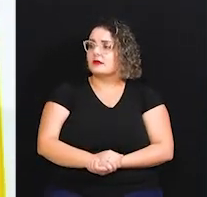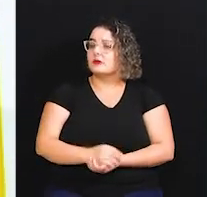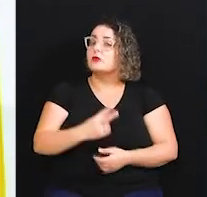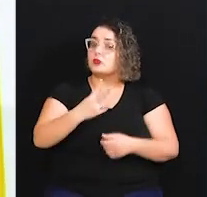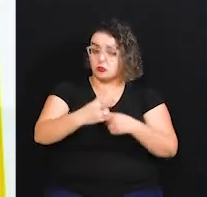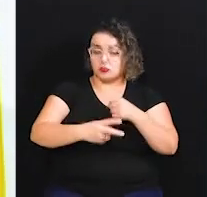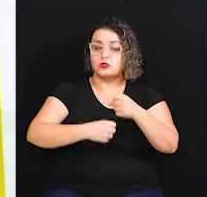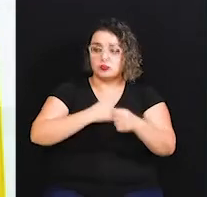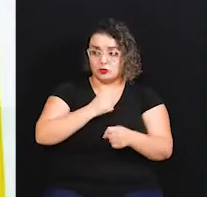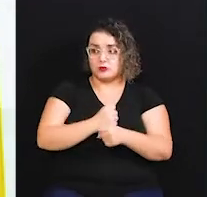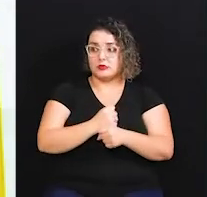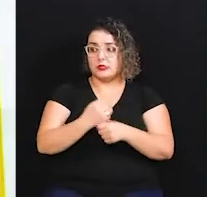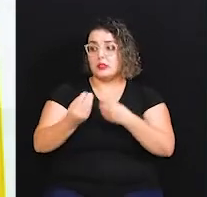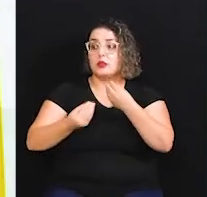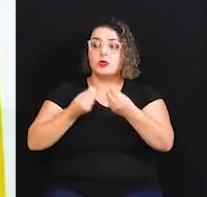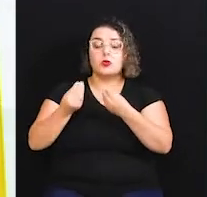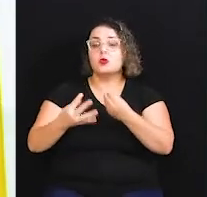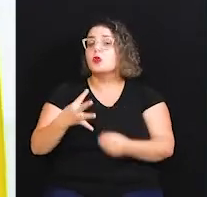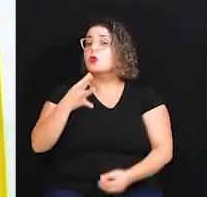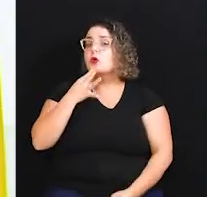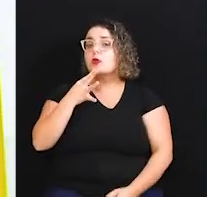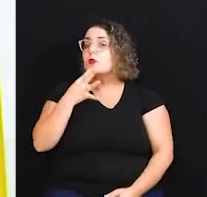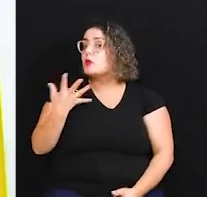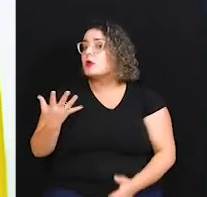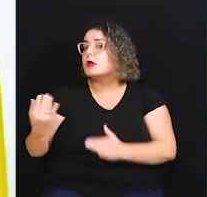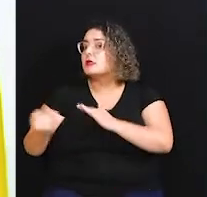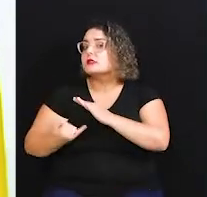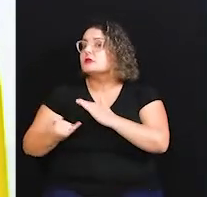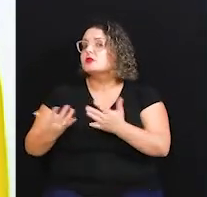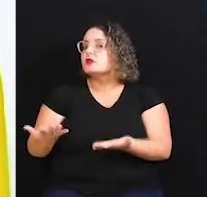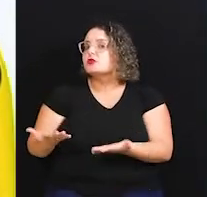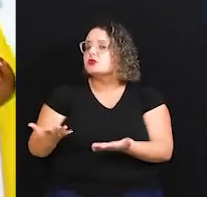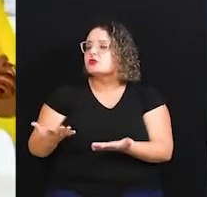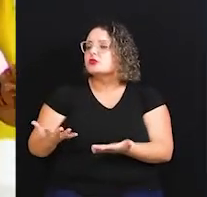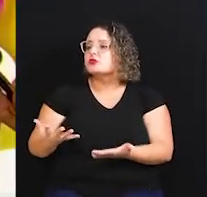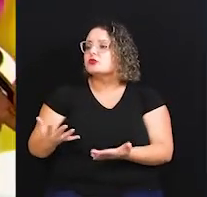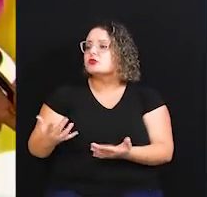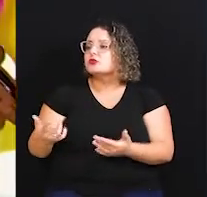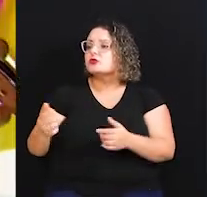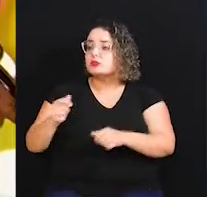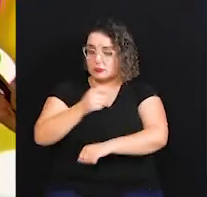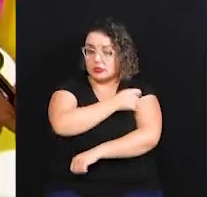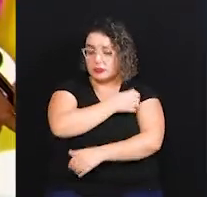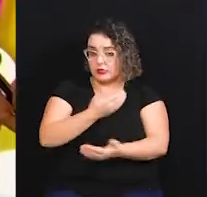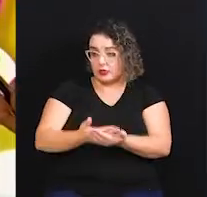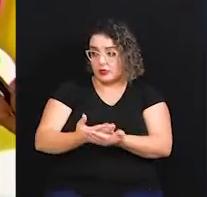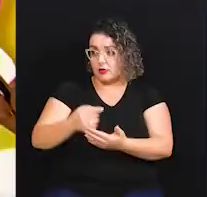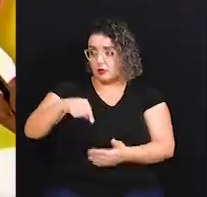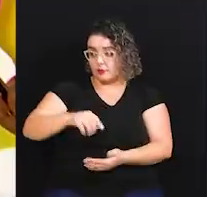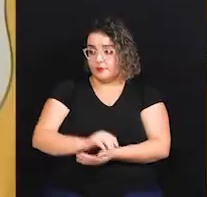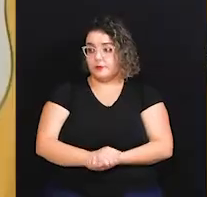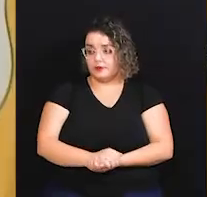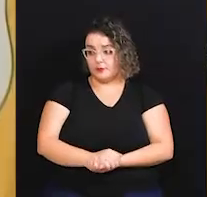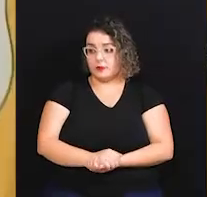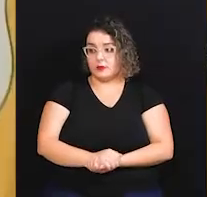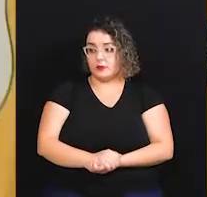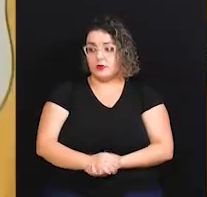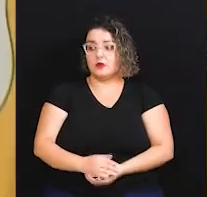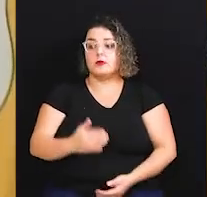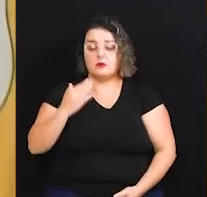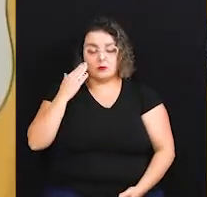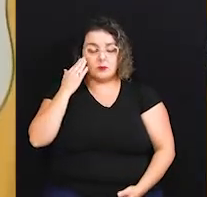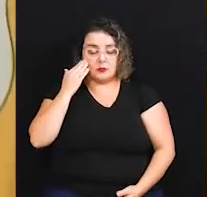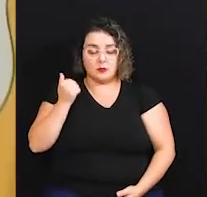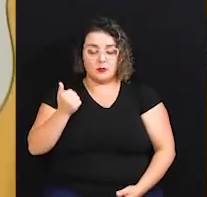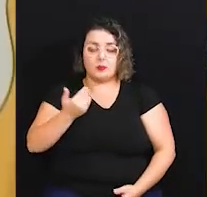aqui já faz uns 2 anos. E como é que você conheceu o Instituto? Como é que você ficou sabendo das aulas aqui? Eu fiquei sabendo por uma